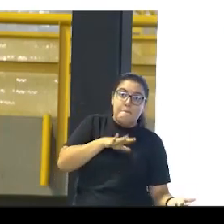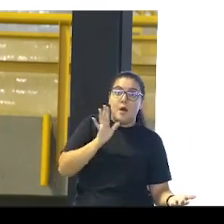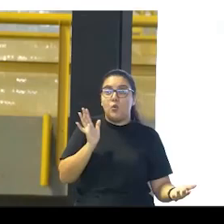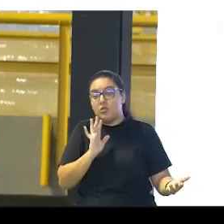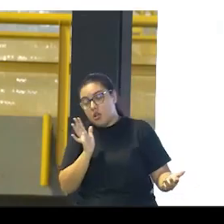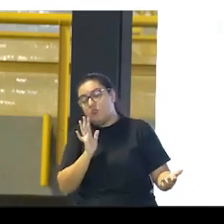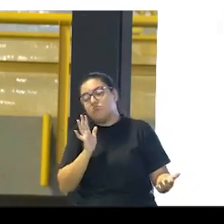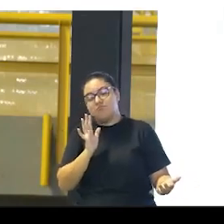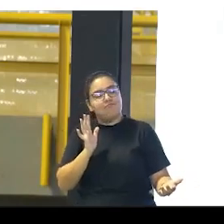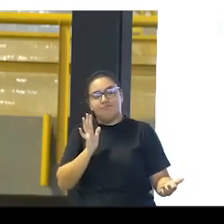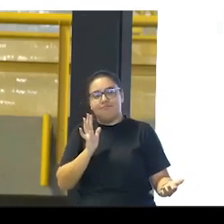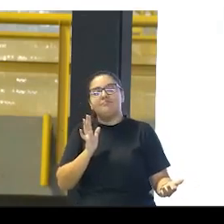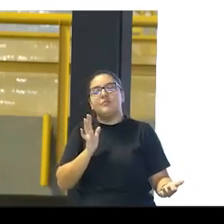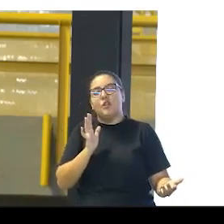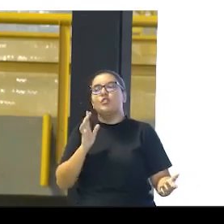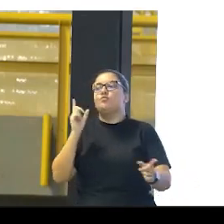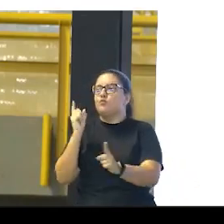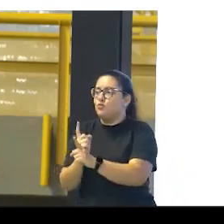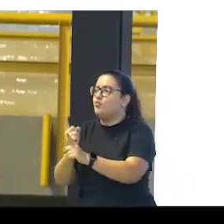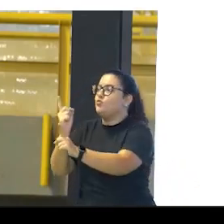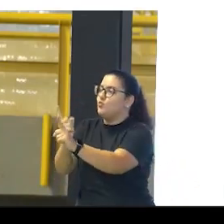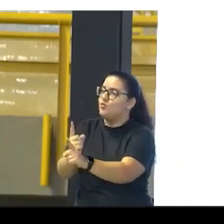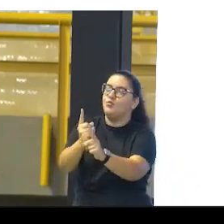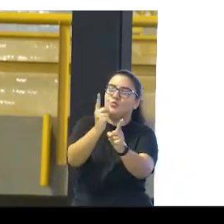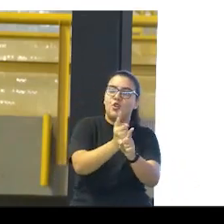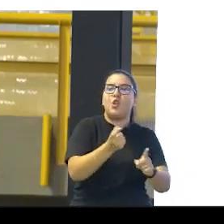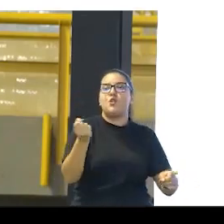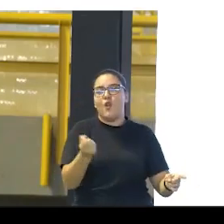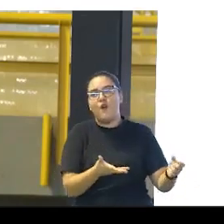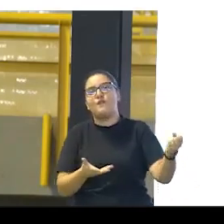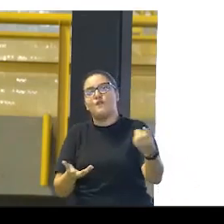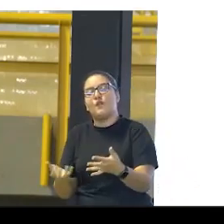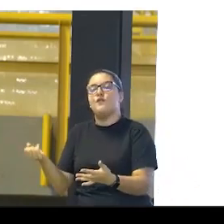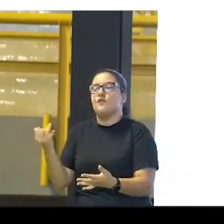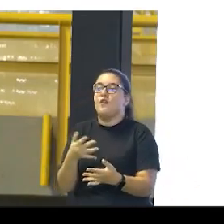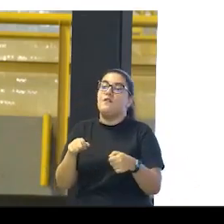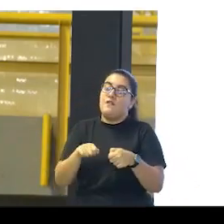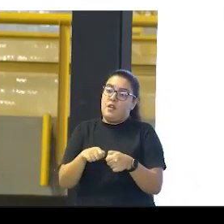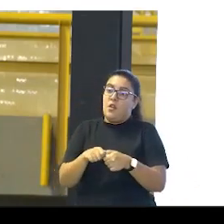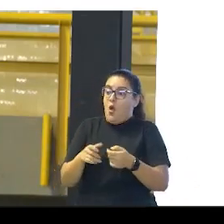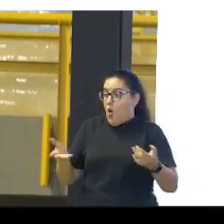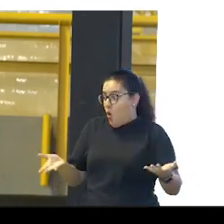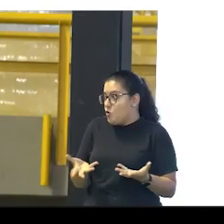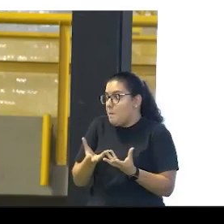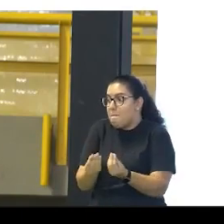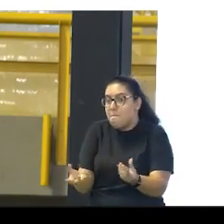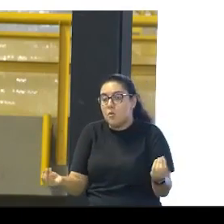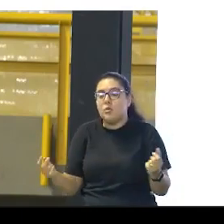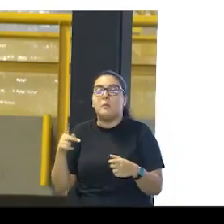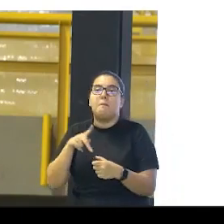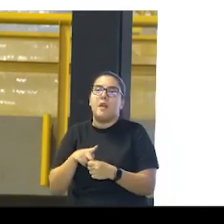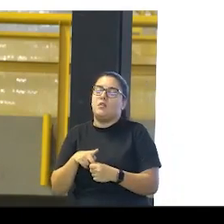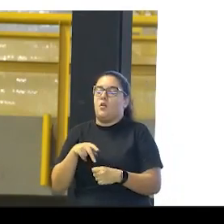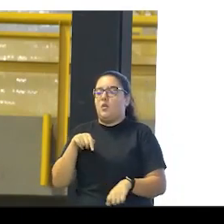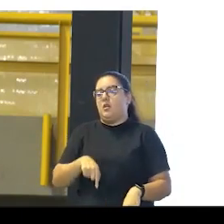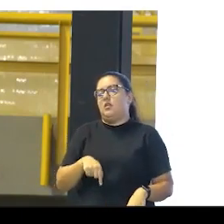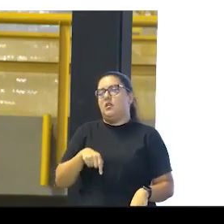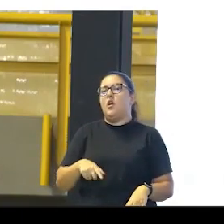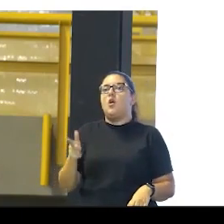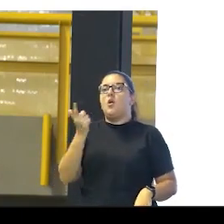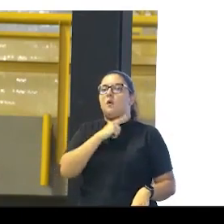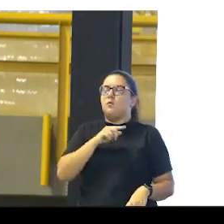século, tá? Novas descobertas foram feitas e hoje nós temos petróleo, pelo menos, para